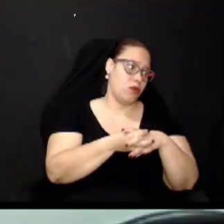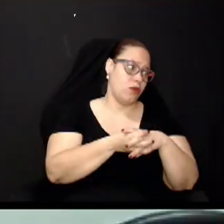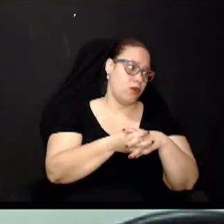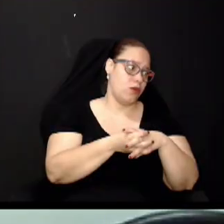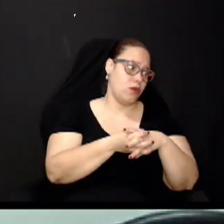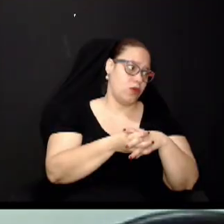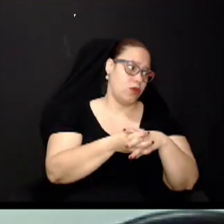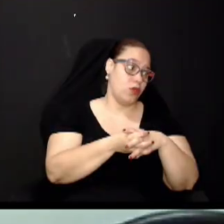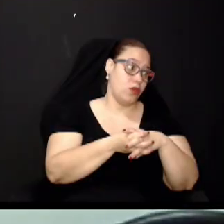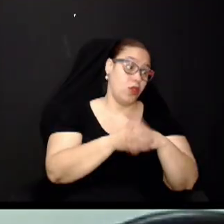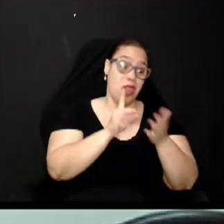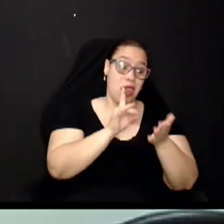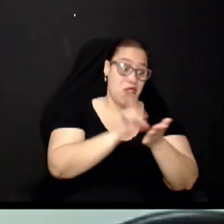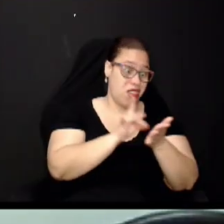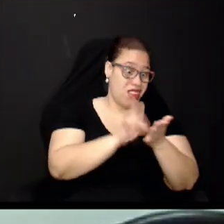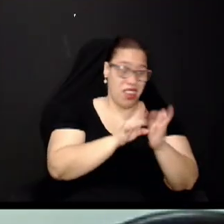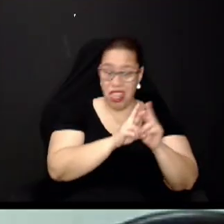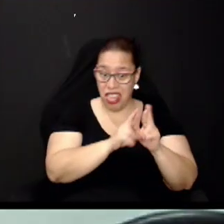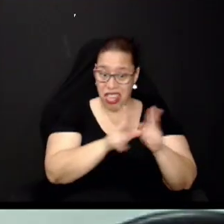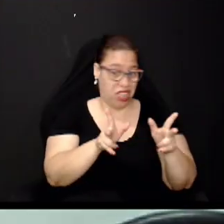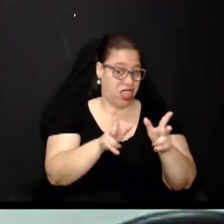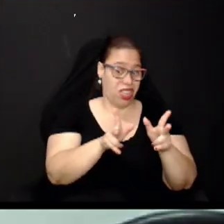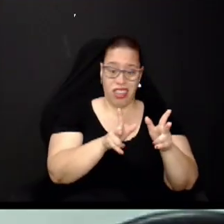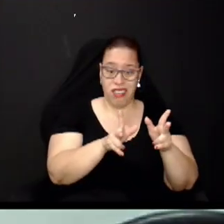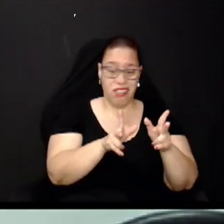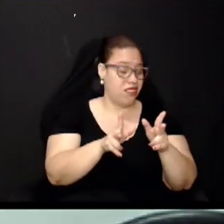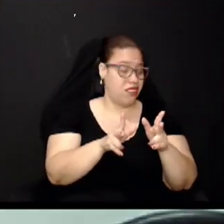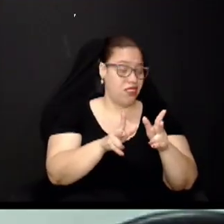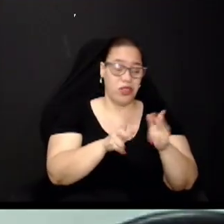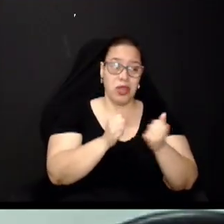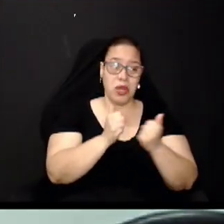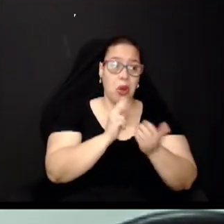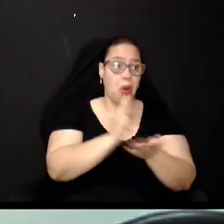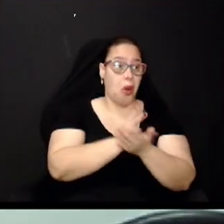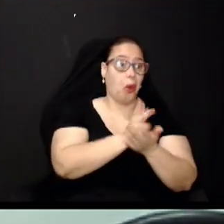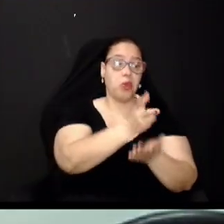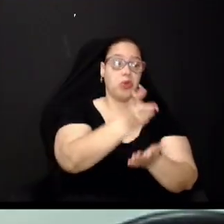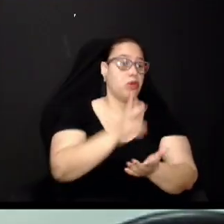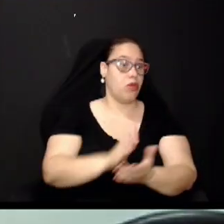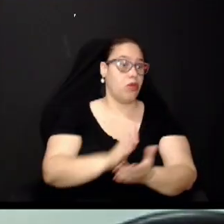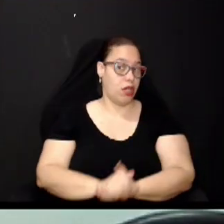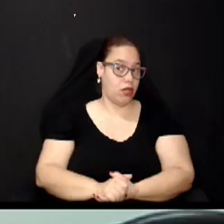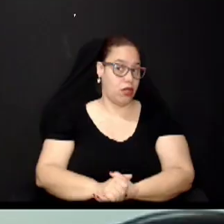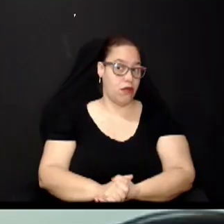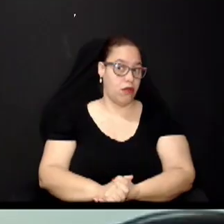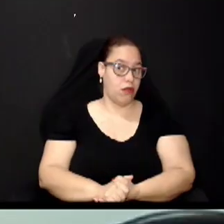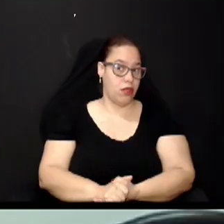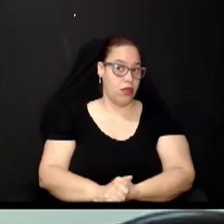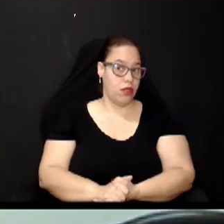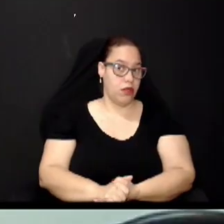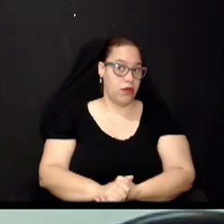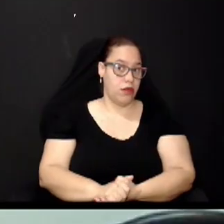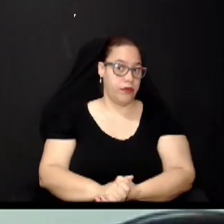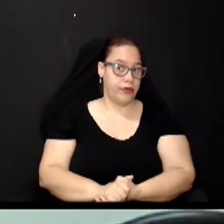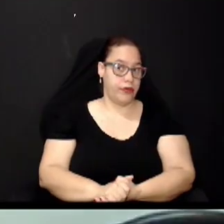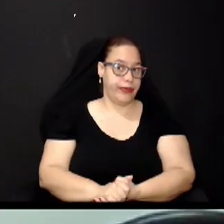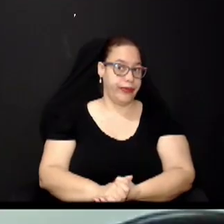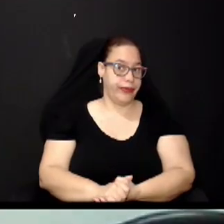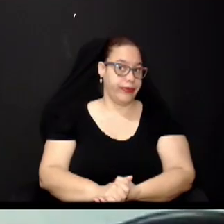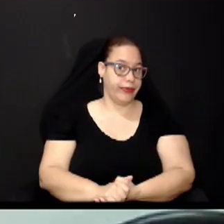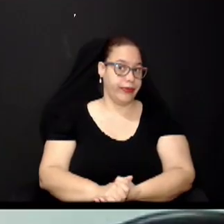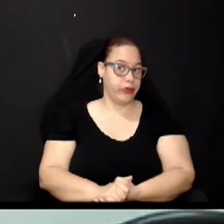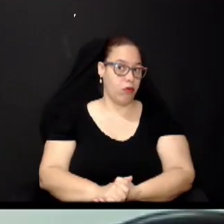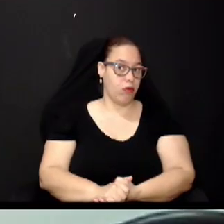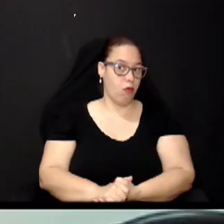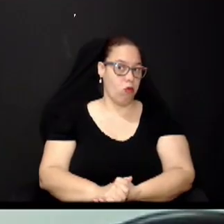então não tem como ser sustentado, né? Não tem como ter com uma continuidade algo que não é